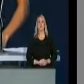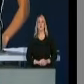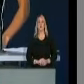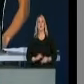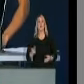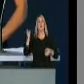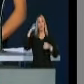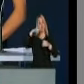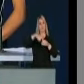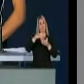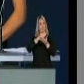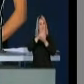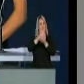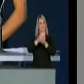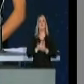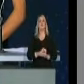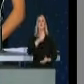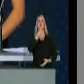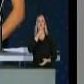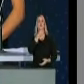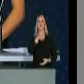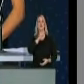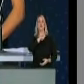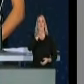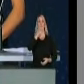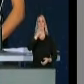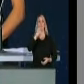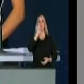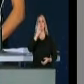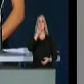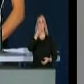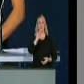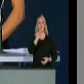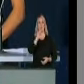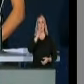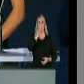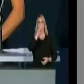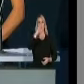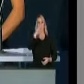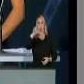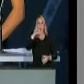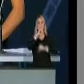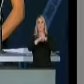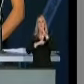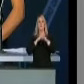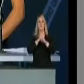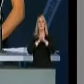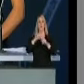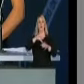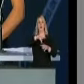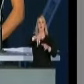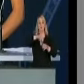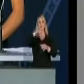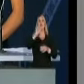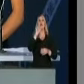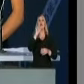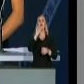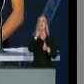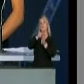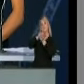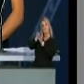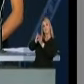Então, vamos começar com o jornalista Gustavo Maia, do UOL. O sorteio para saber para quem ele